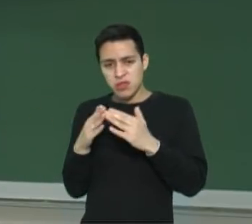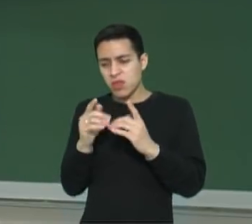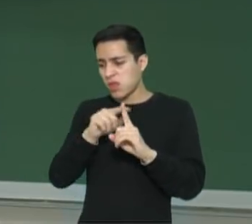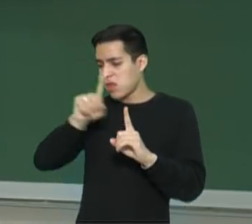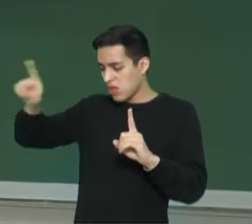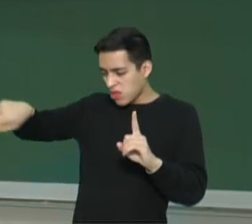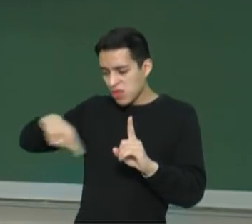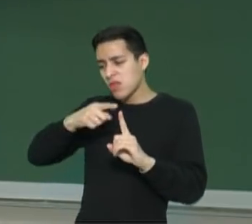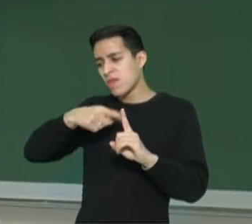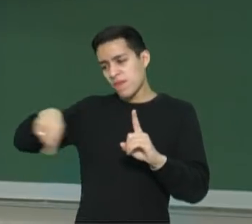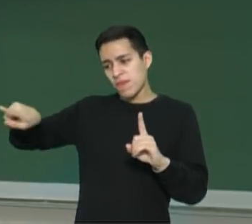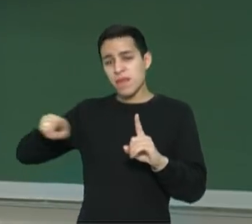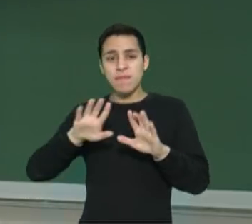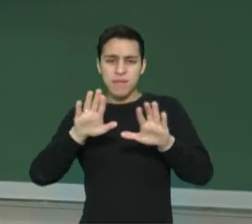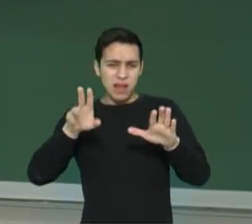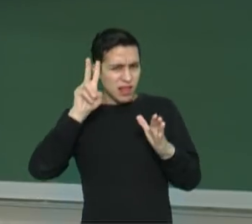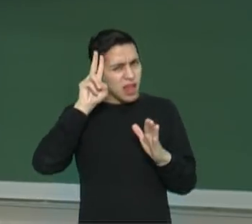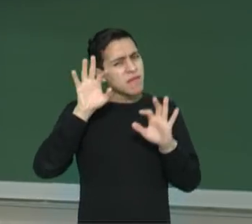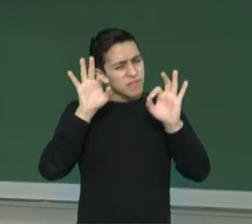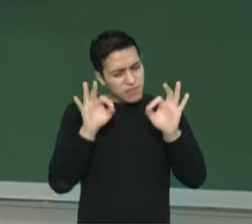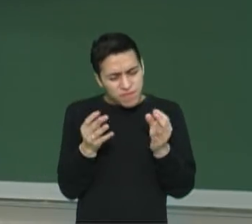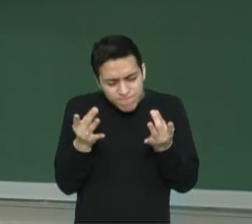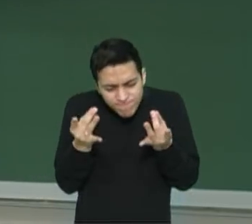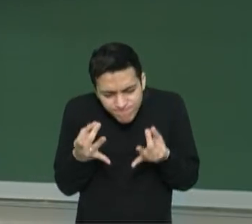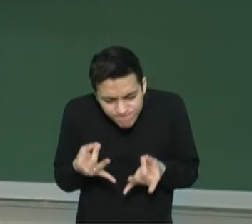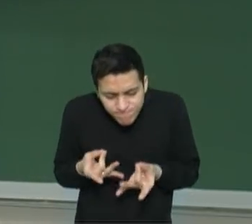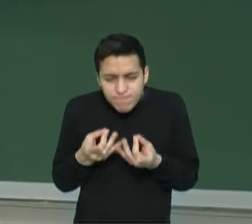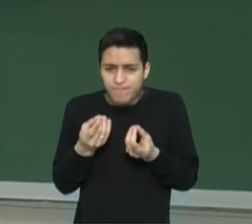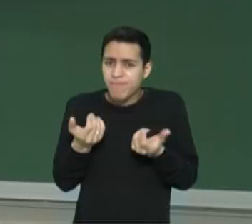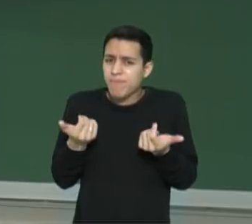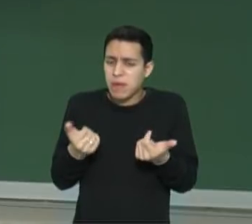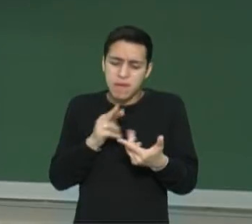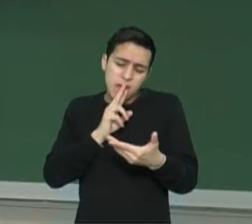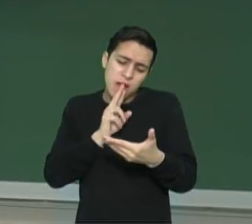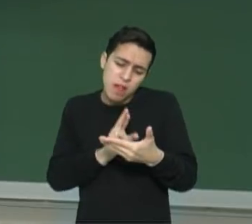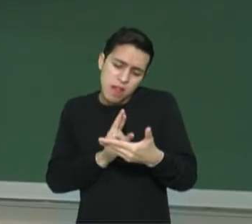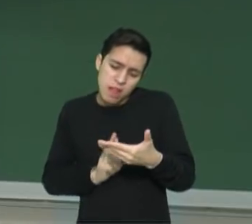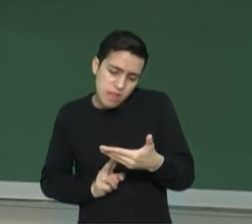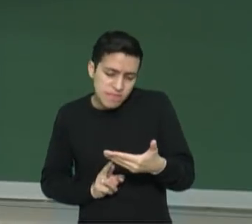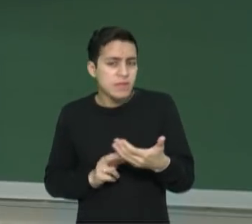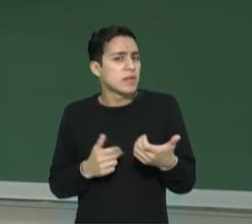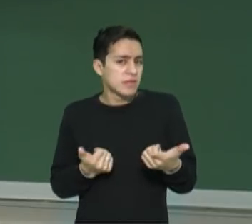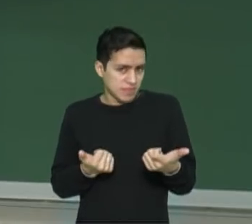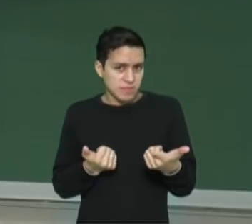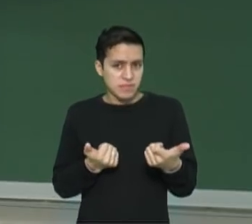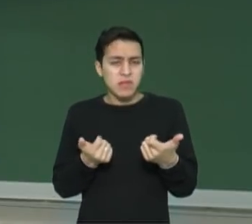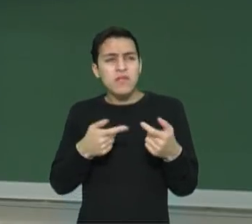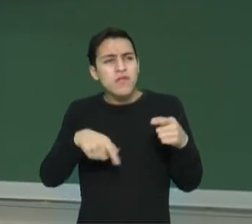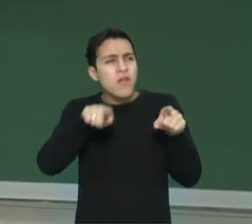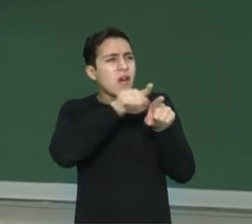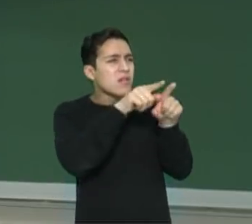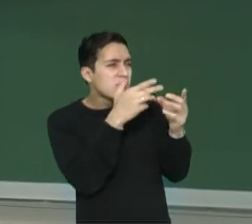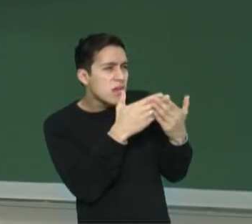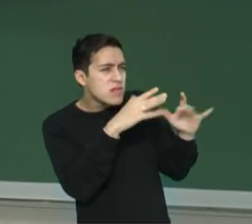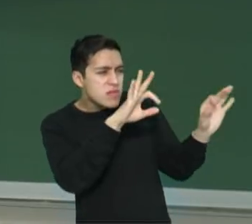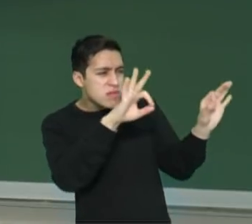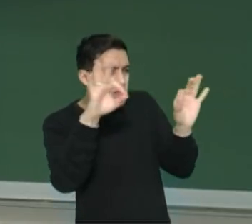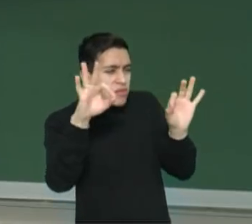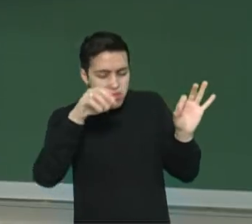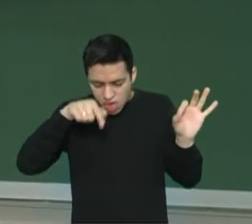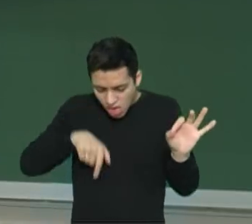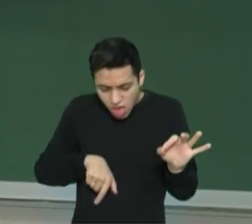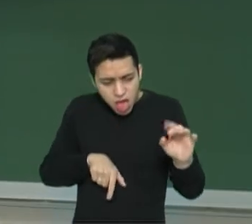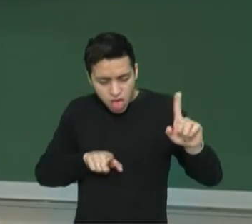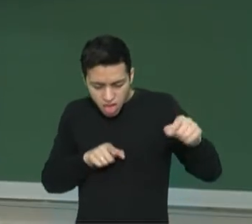entregar. Lembrando do capricho com seu material, de fazer todas as respostas, né? Volta na aula, responde bonitinho,